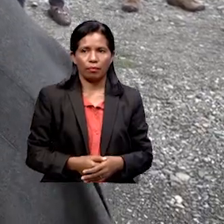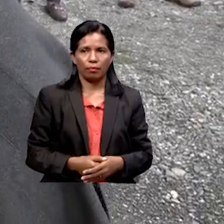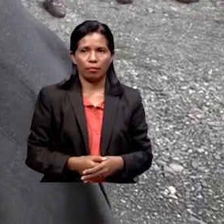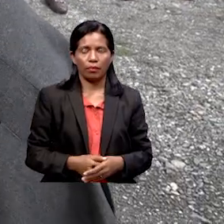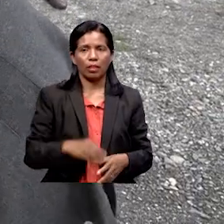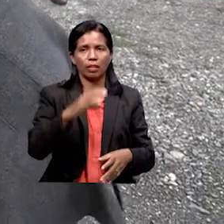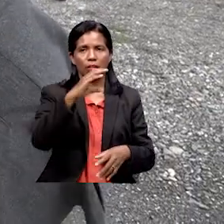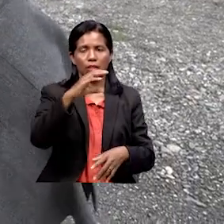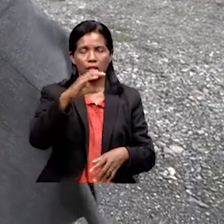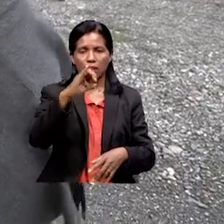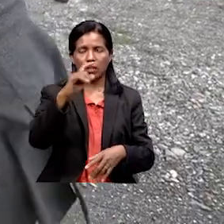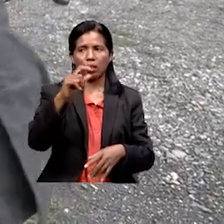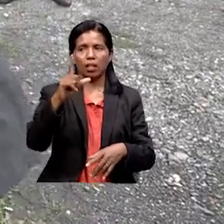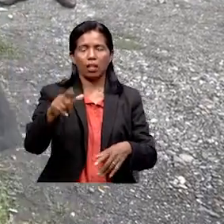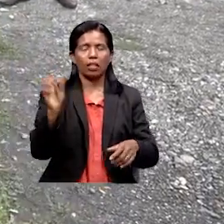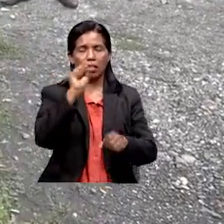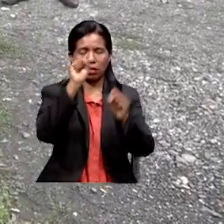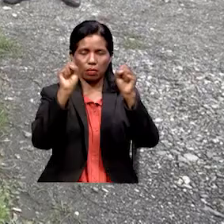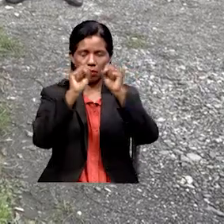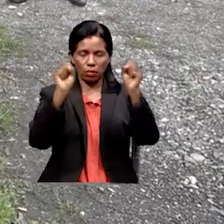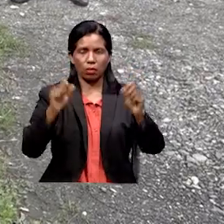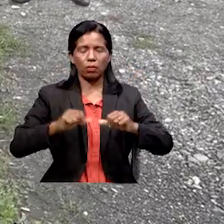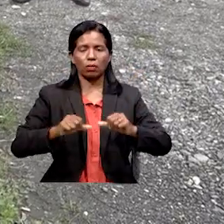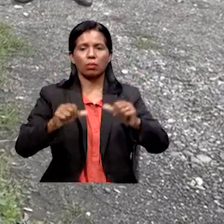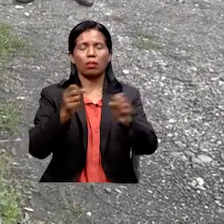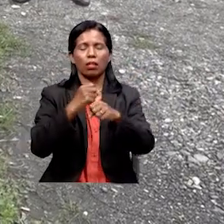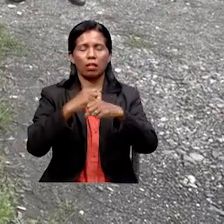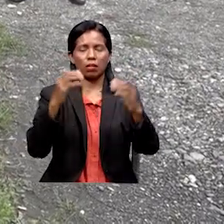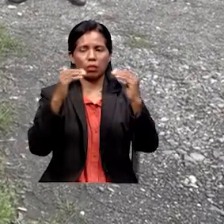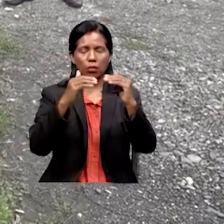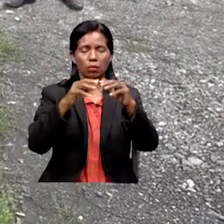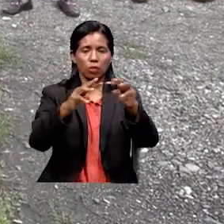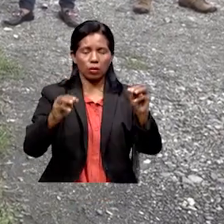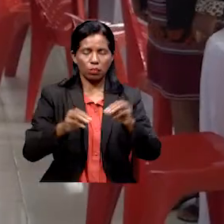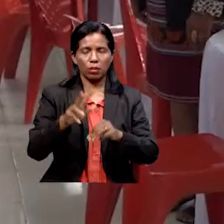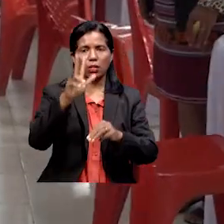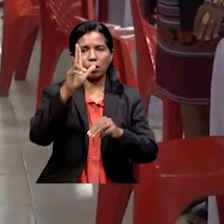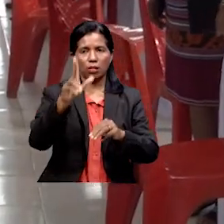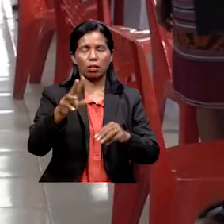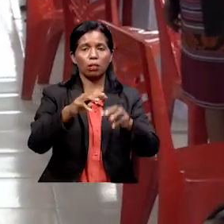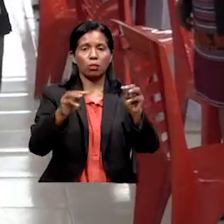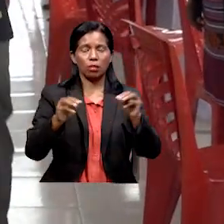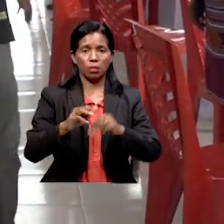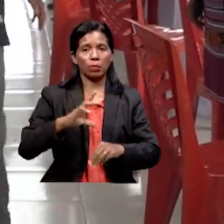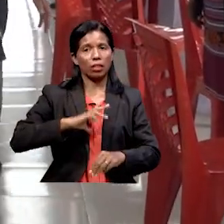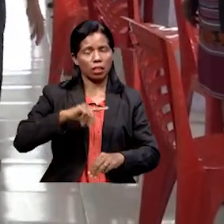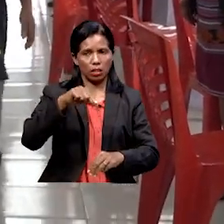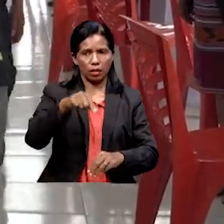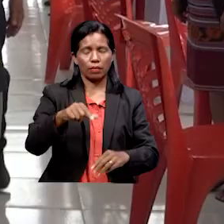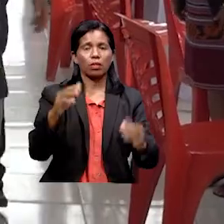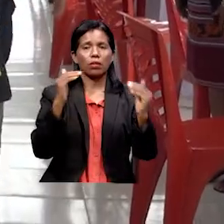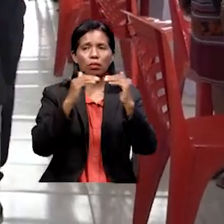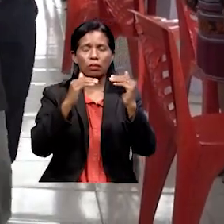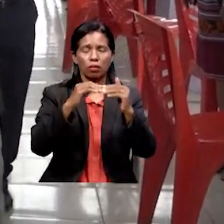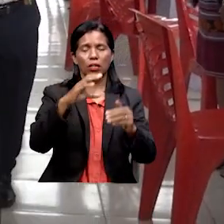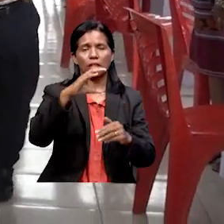Câmara Comércio e Indústria Timor-Leste e a Sábado Né continua a realizar a conferência municipal Badalatolo e município Liquiçá. Lihusi conferência Né,